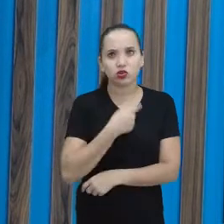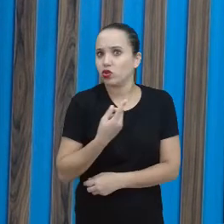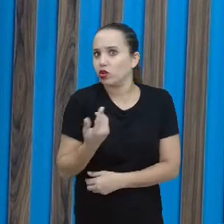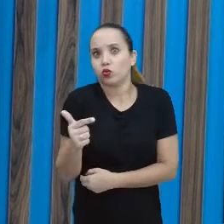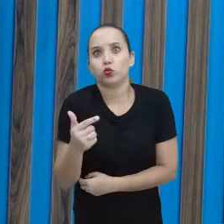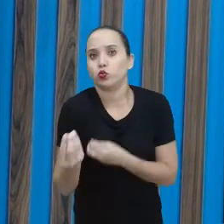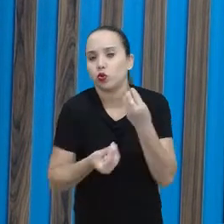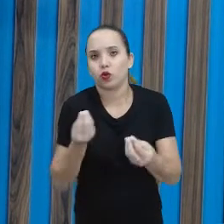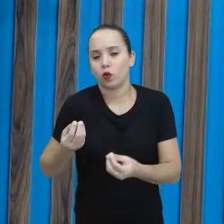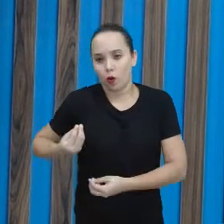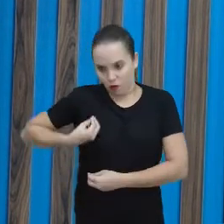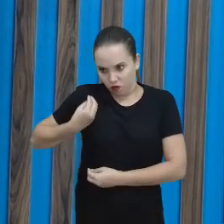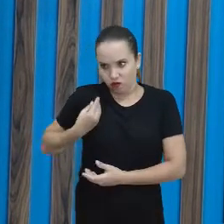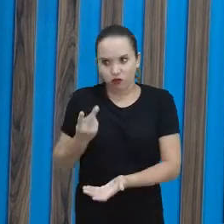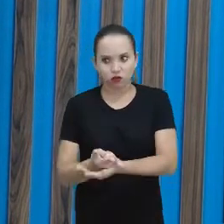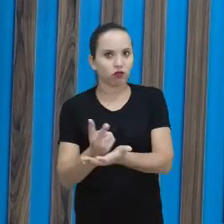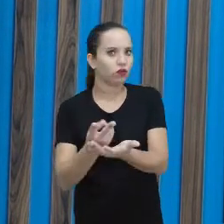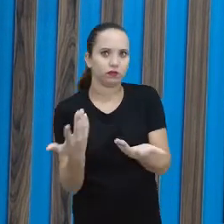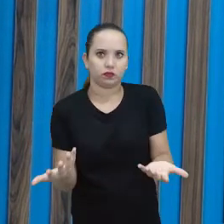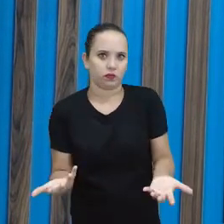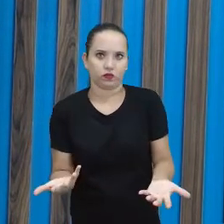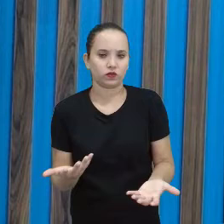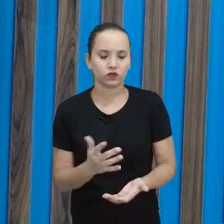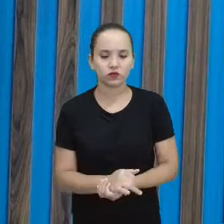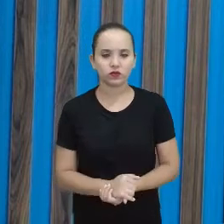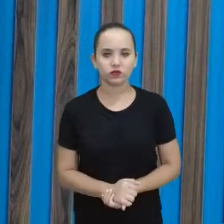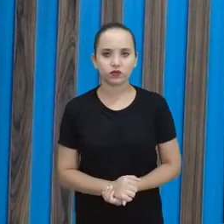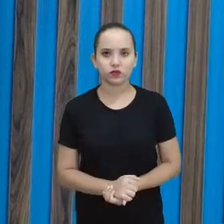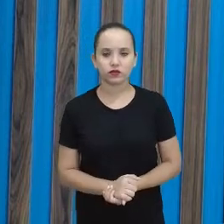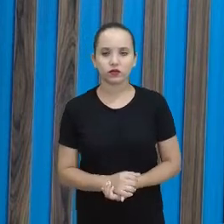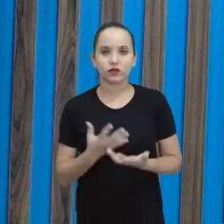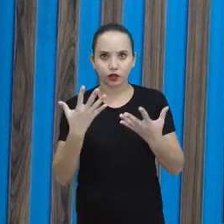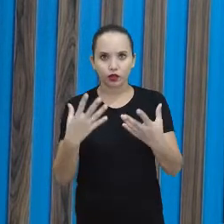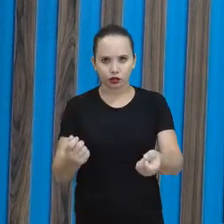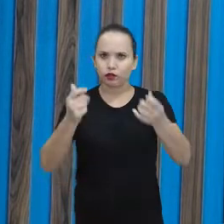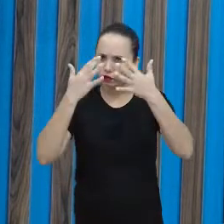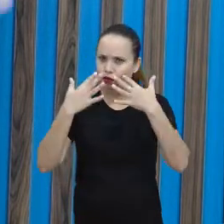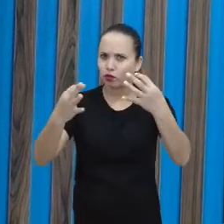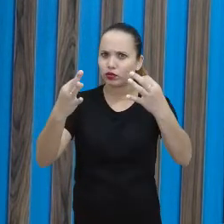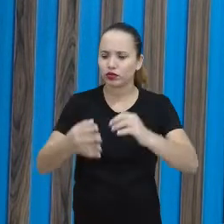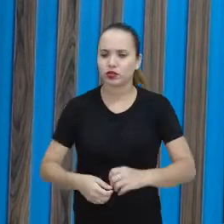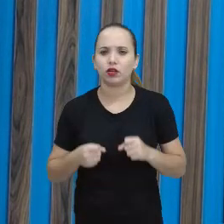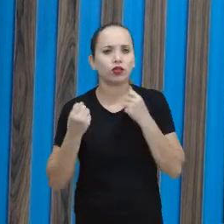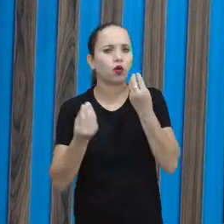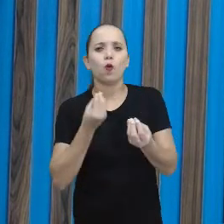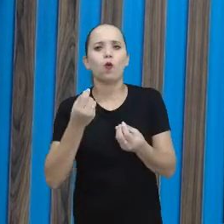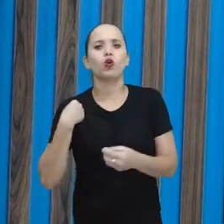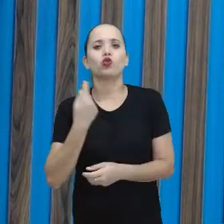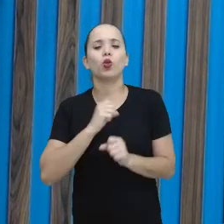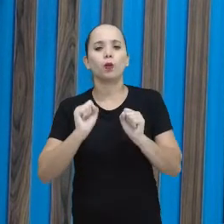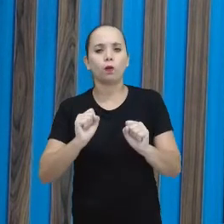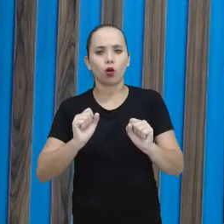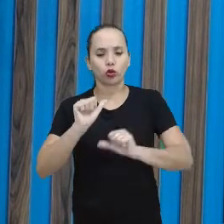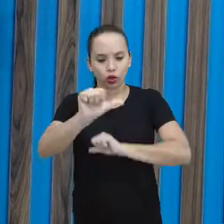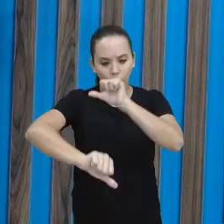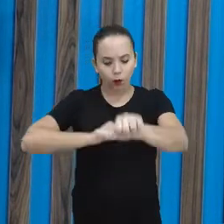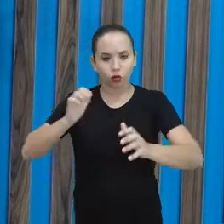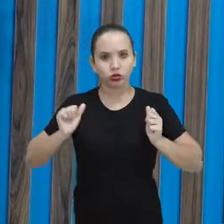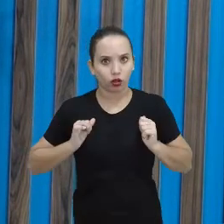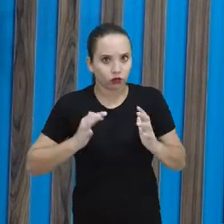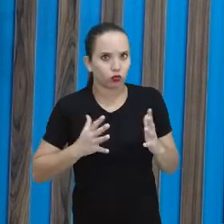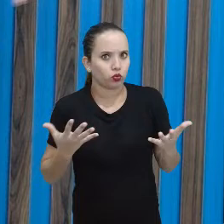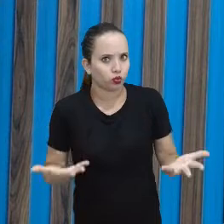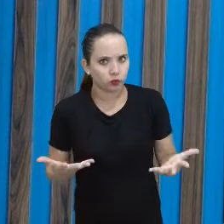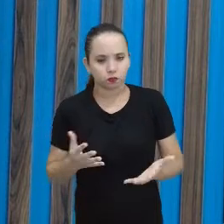viver sem ele, né? Não tem como. Então, assim, vamos se ligar, gente. O que é que a gente pode fazer, né, para melhorar isso